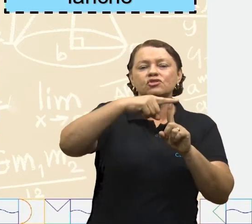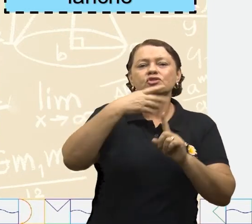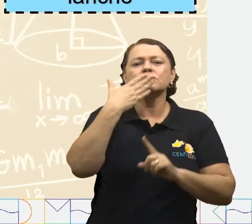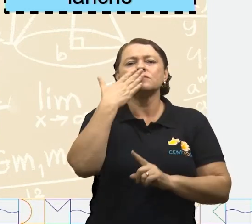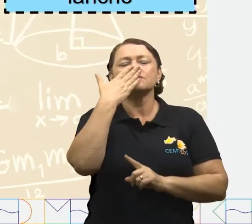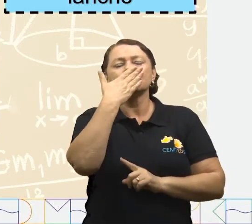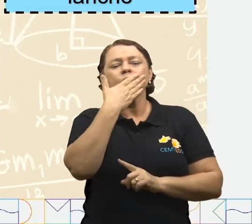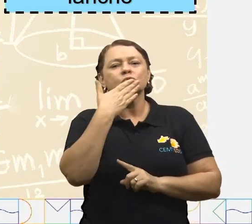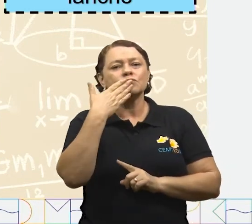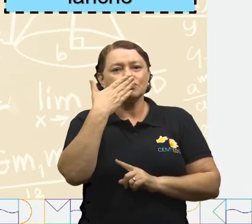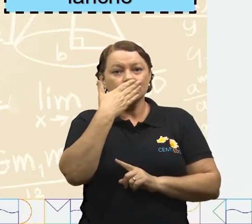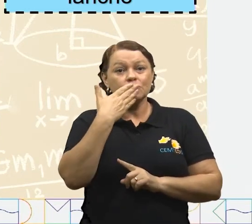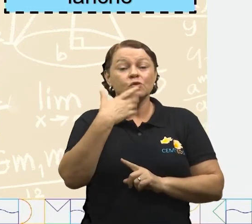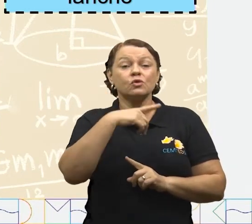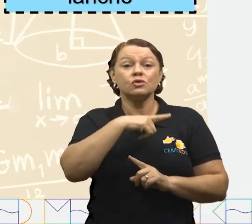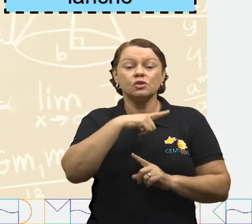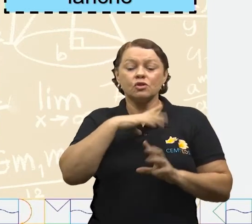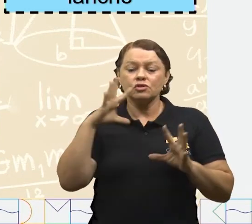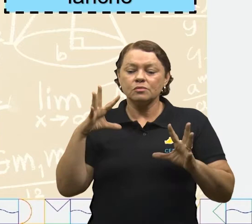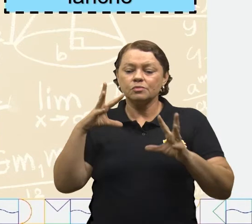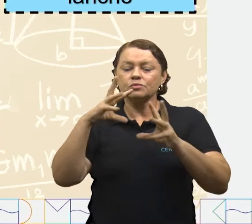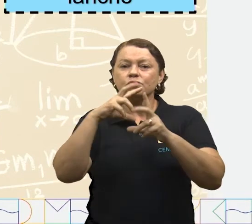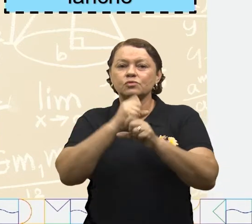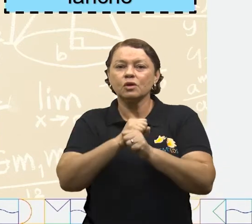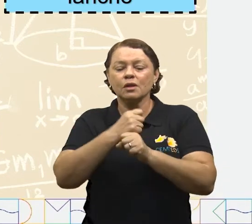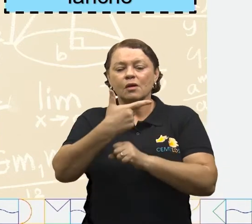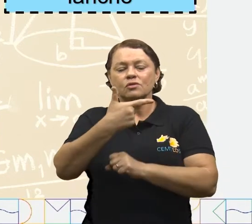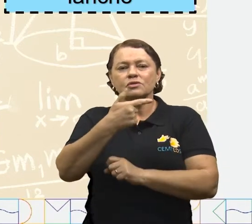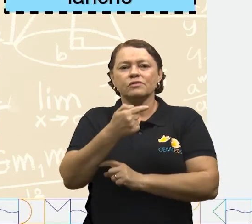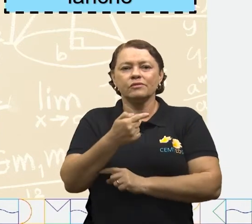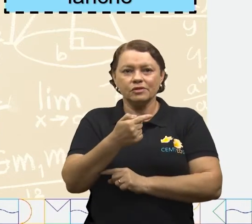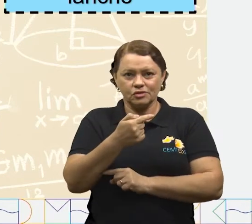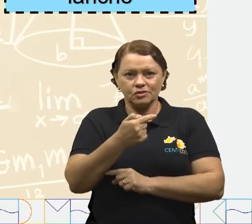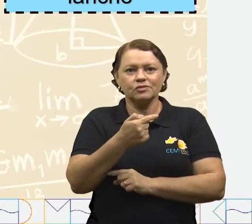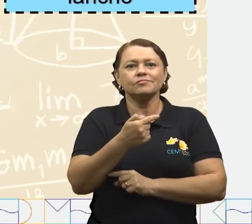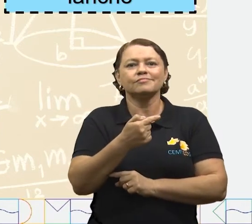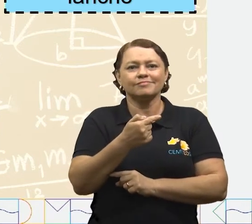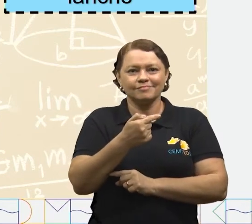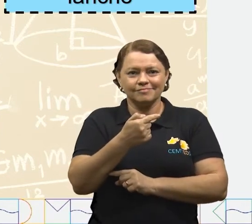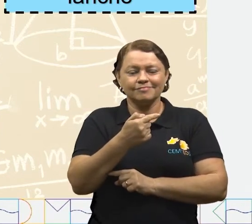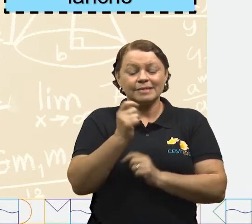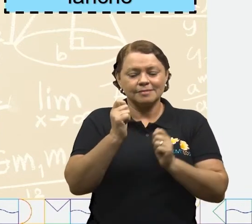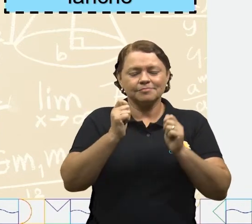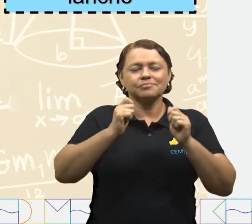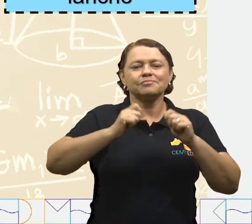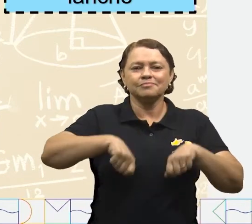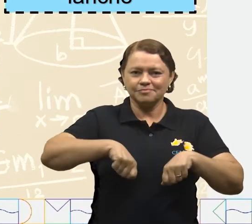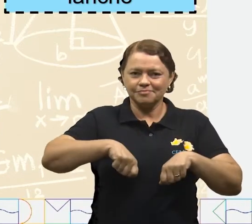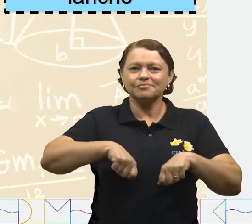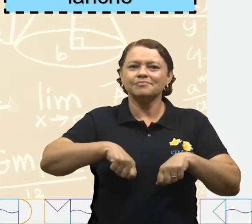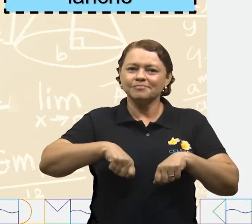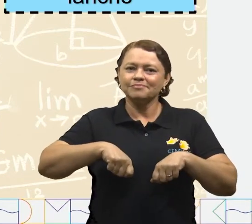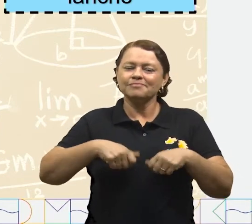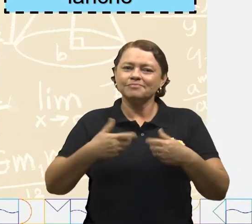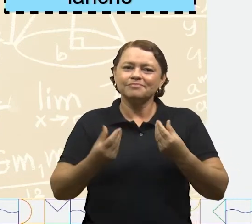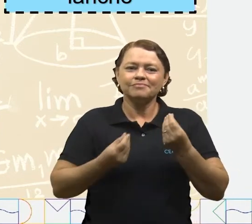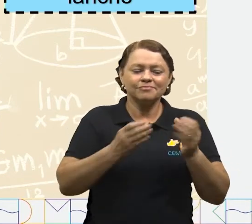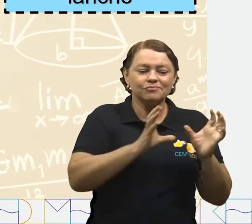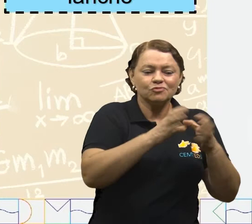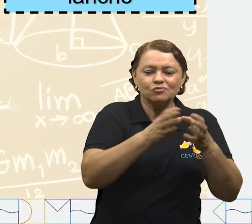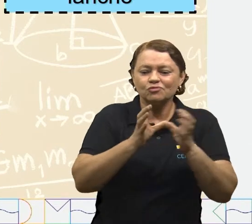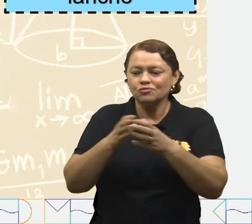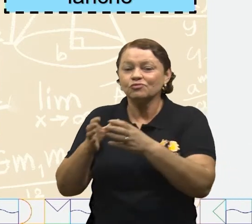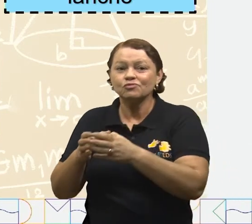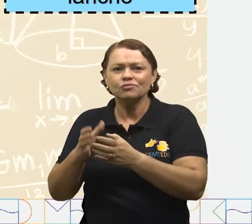sobremesas nós temos um total de 20 as possibilidades de combos